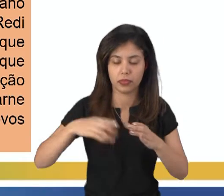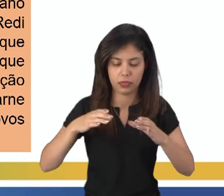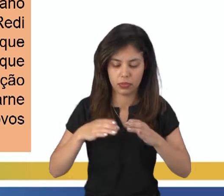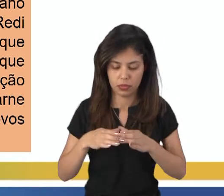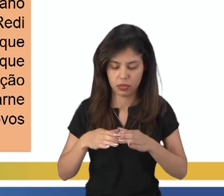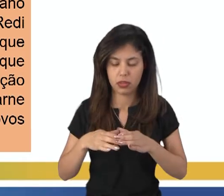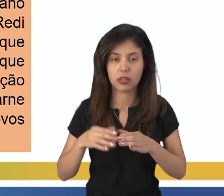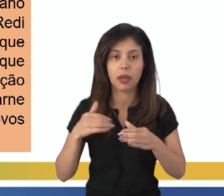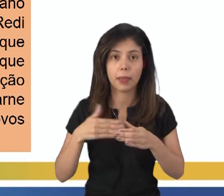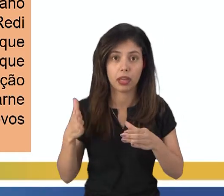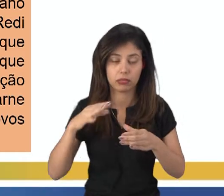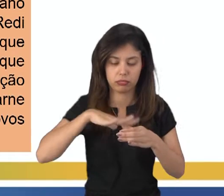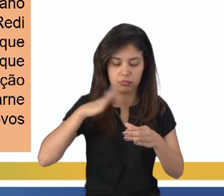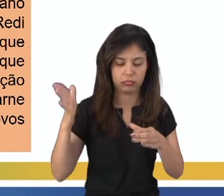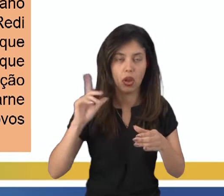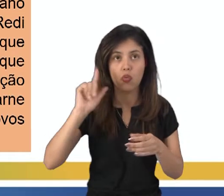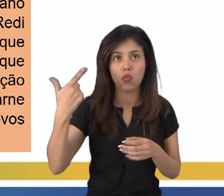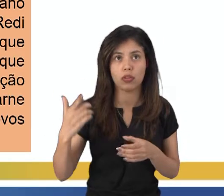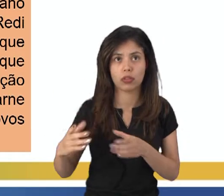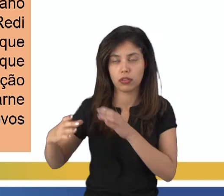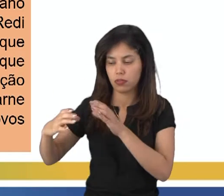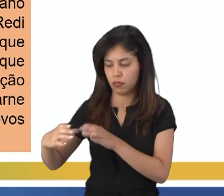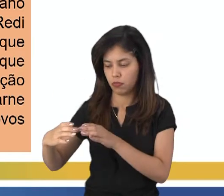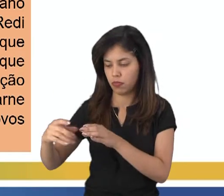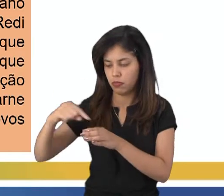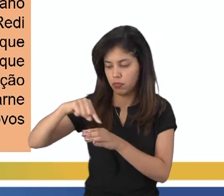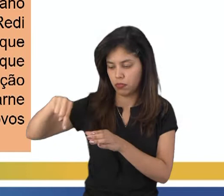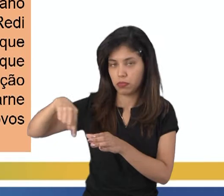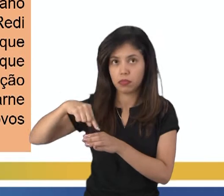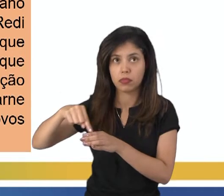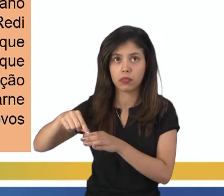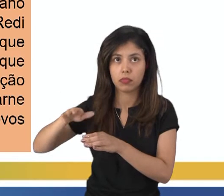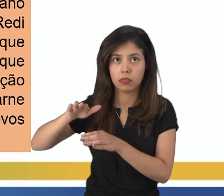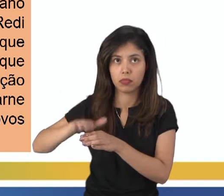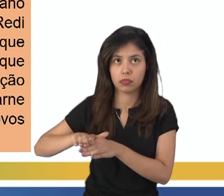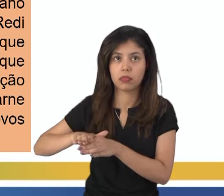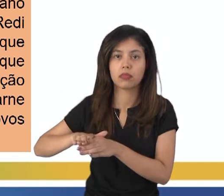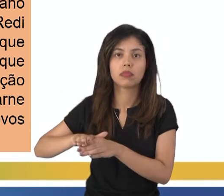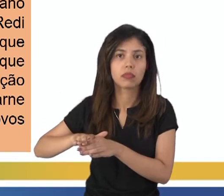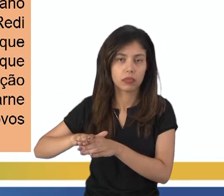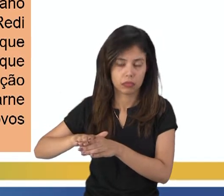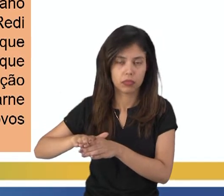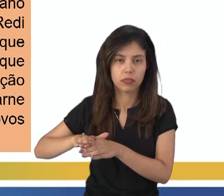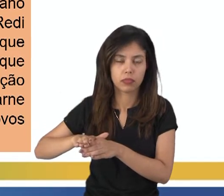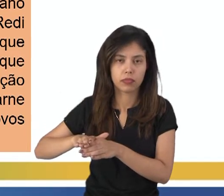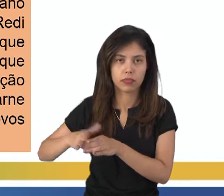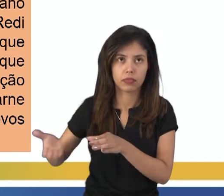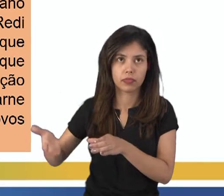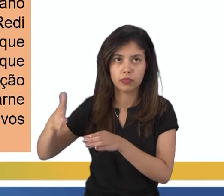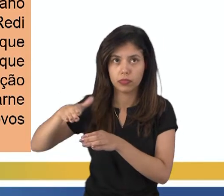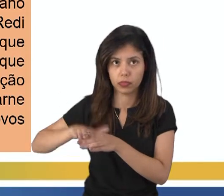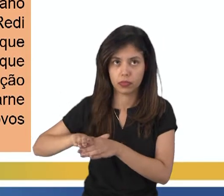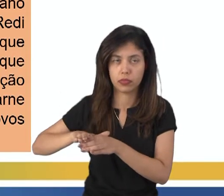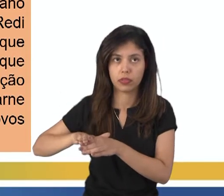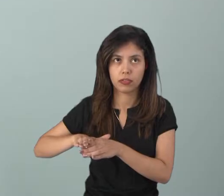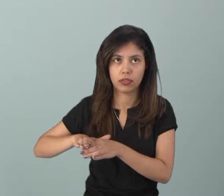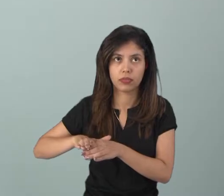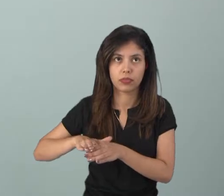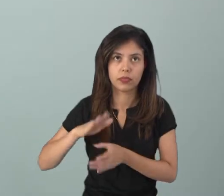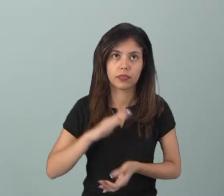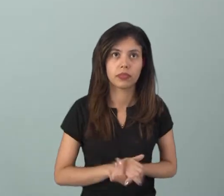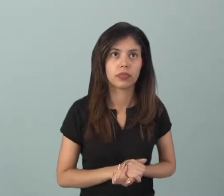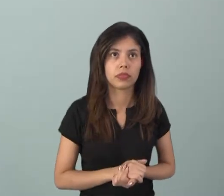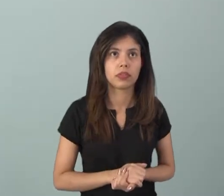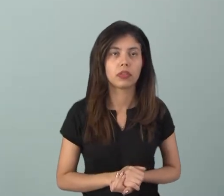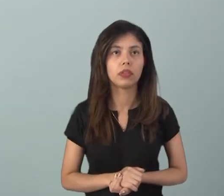vidro aberto. No outro, ele colocou um pedaço de carne dentro de um vidro também, só que esse vidro agora ele vedou, colocou uma